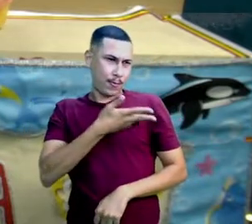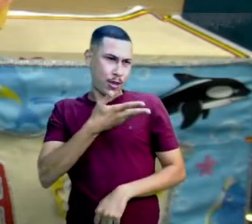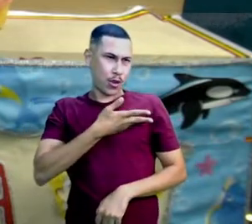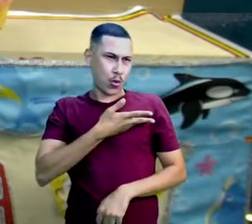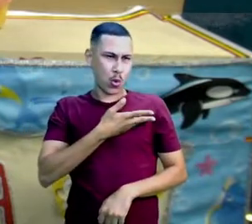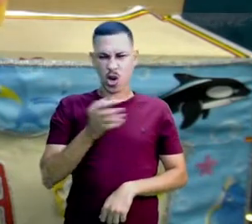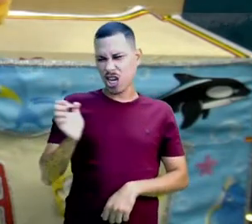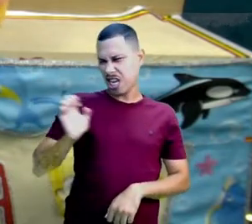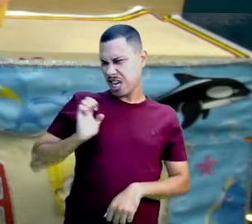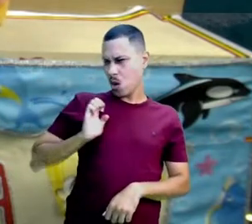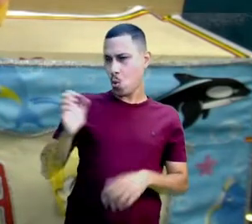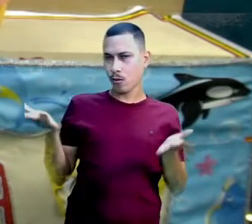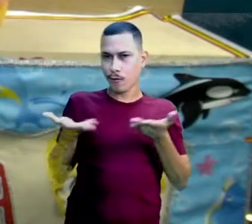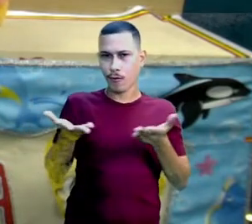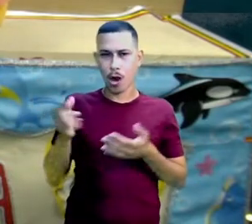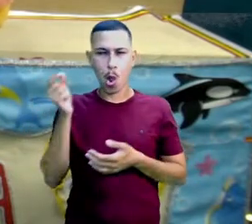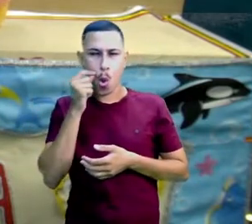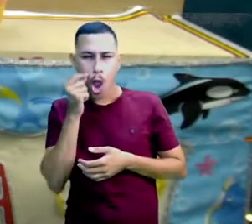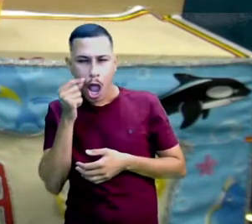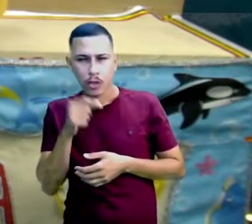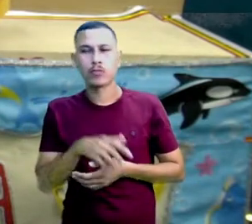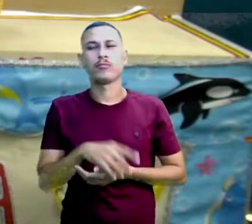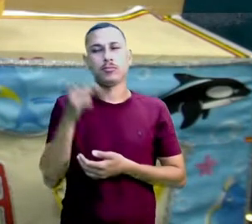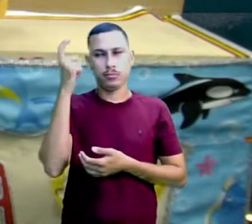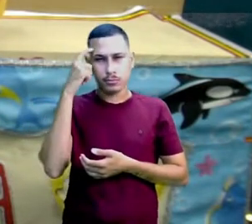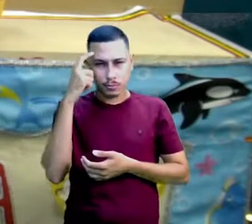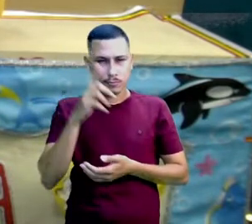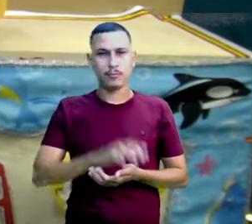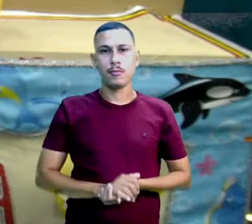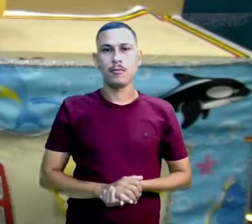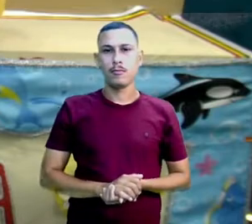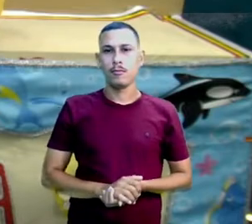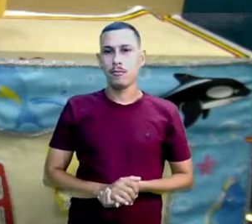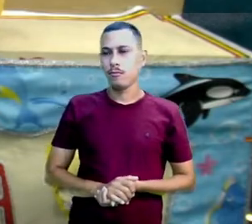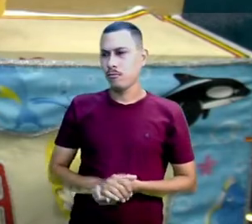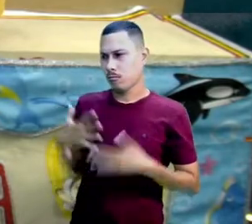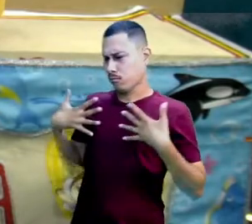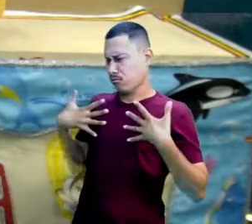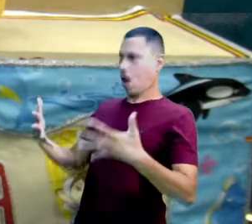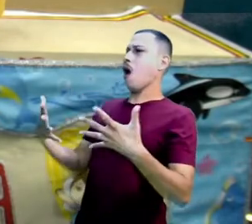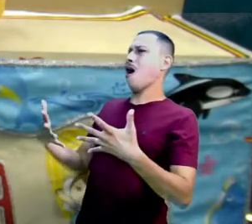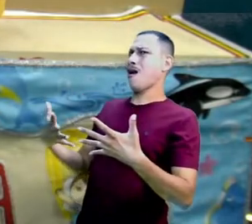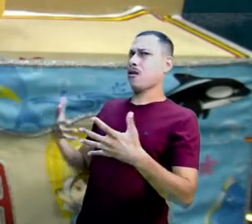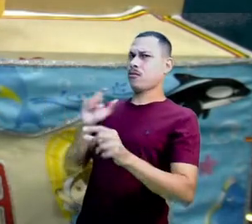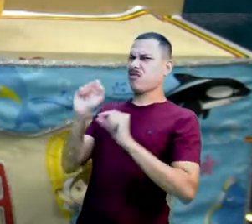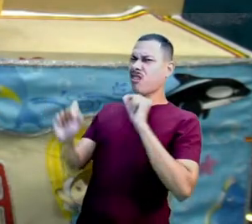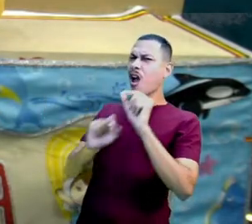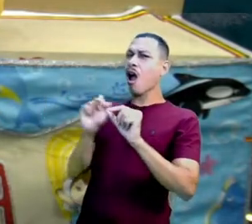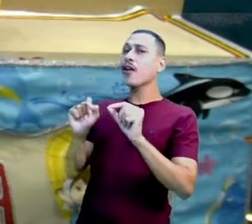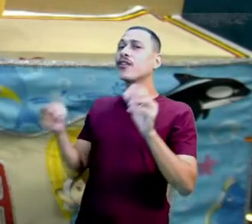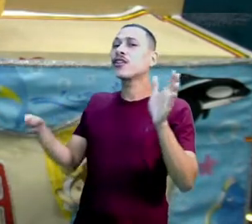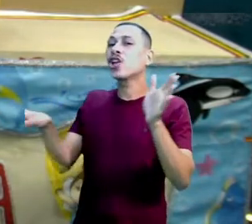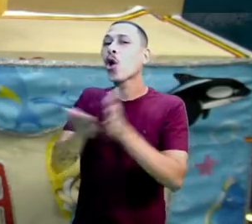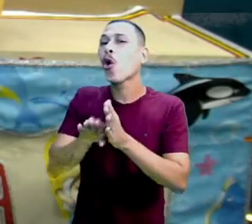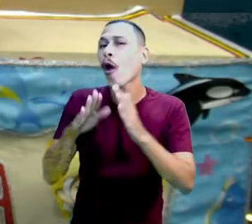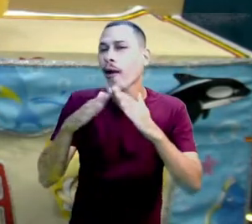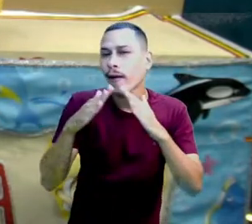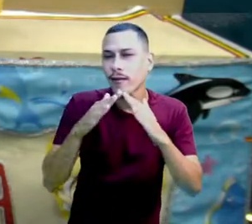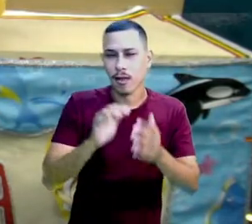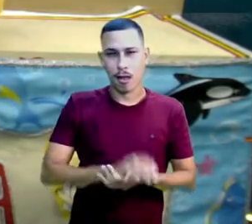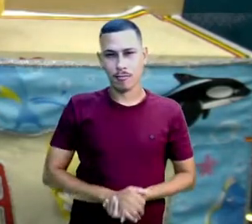era o dono da casa. De repente, quem apareceu na casa? Um